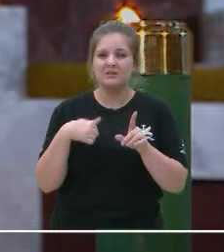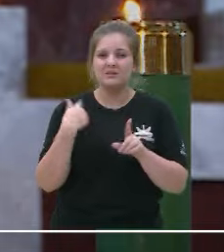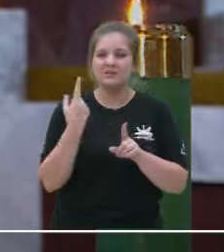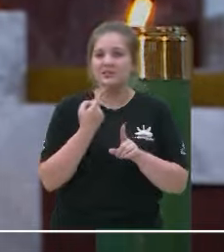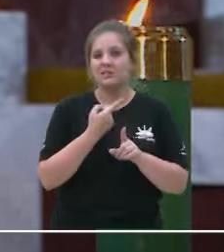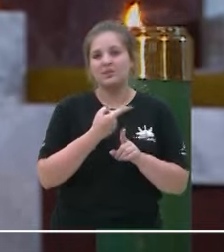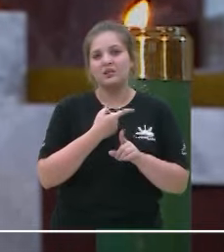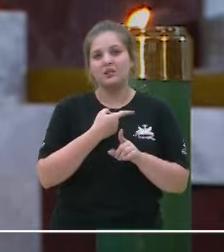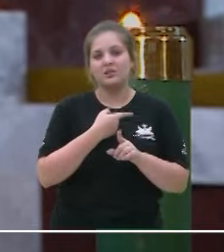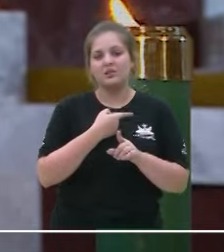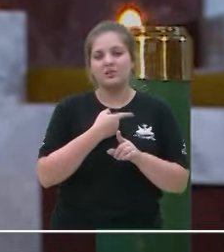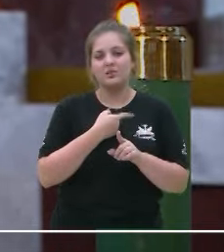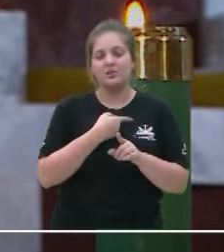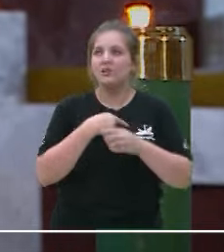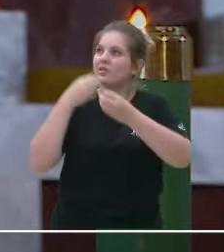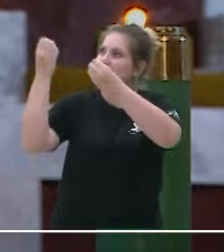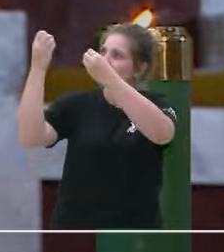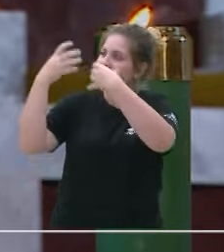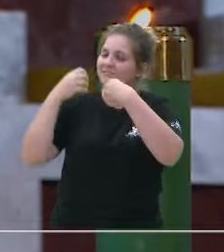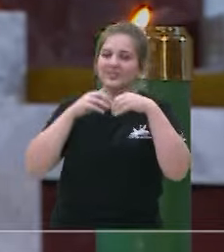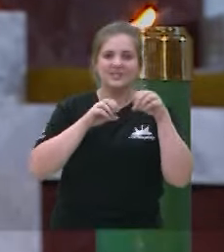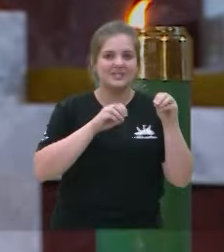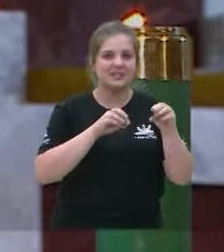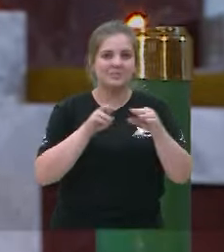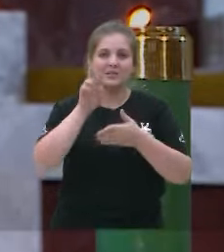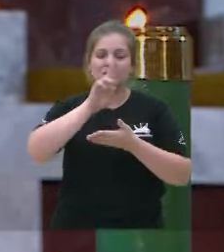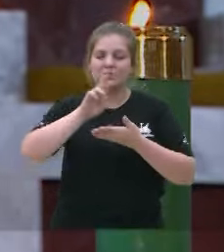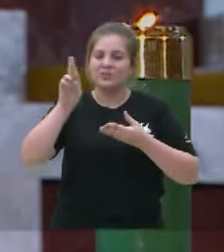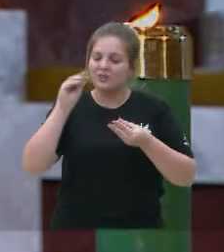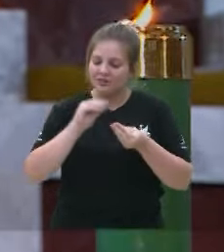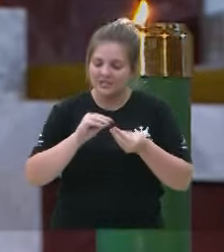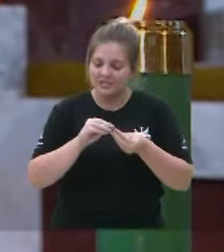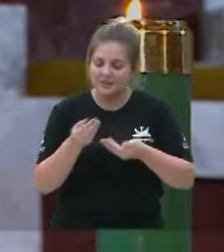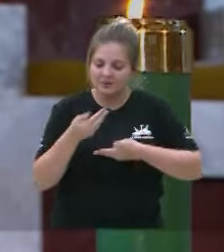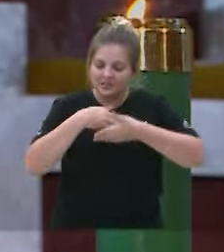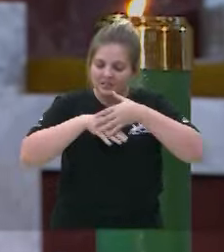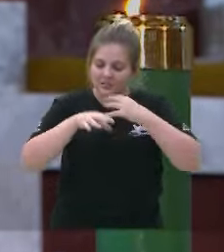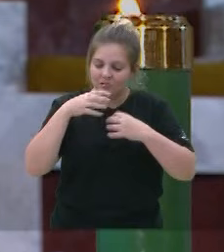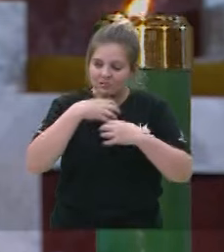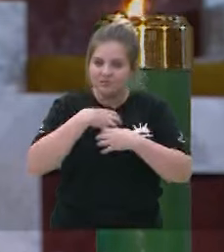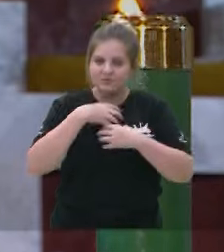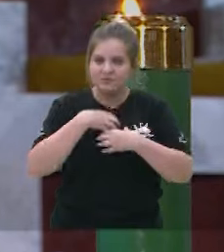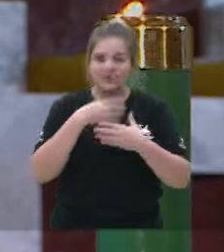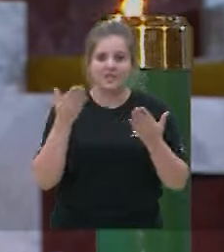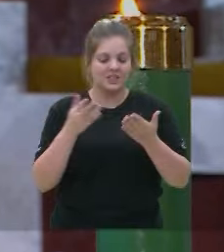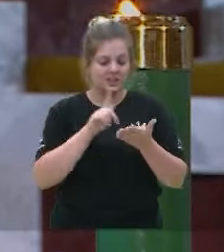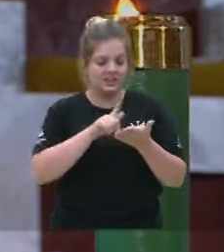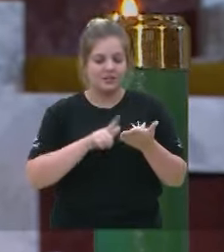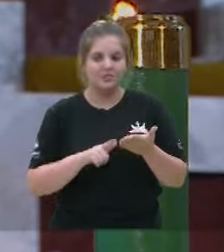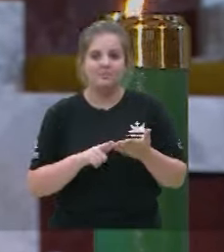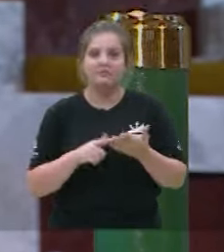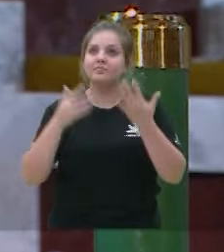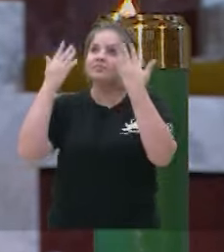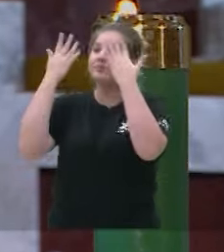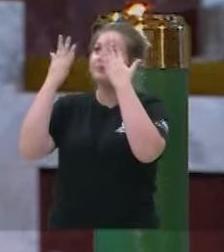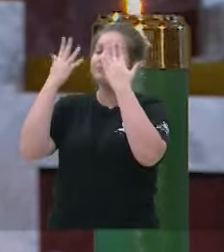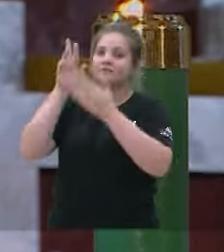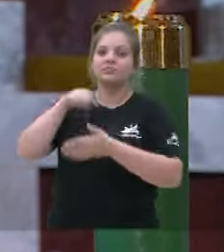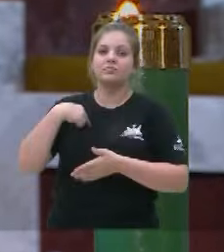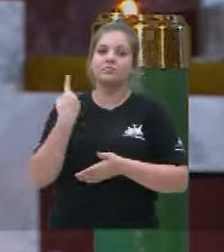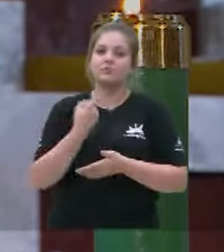pelos ensinamentos do Senhor neste domingo nesta liturgia louvado seja nosso